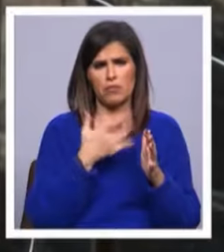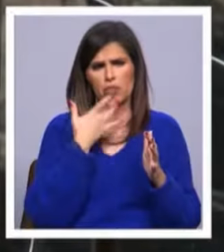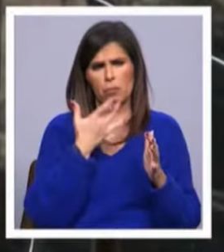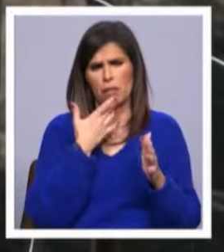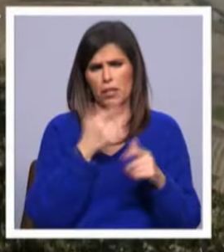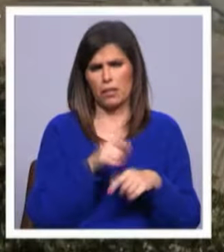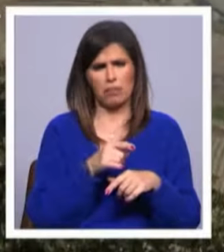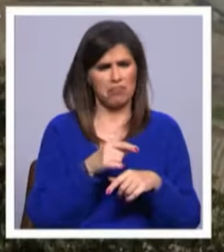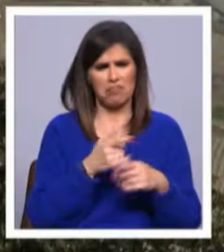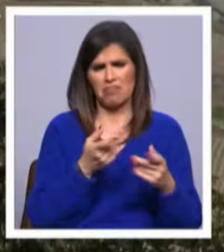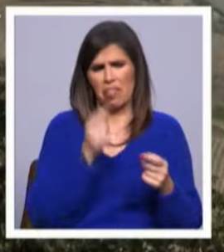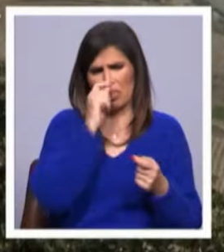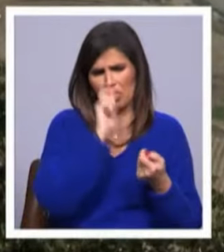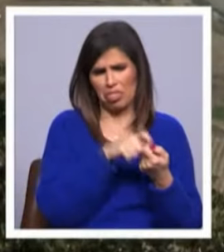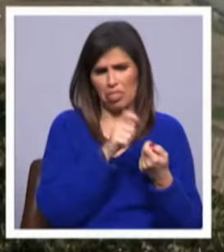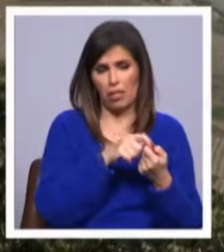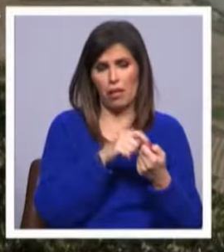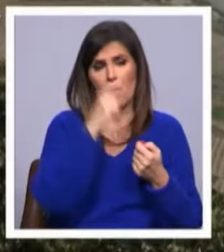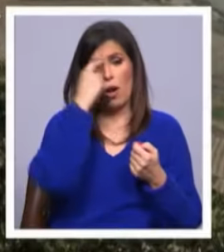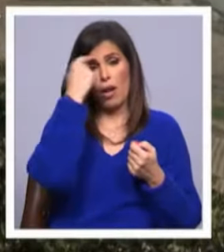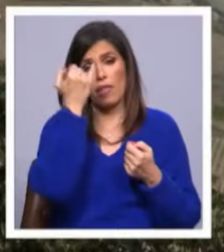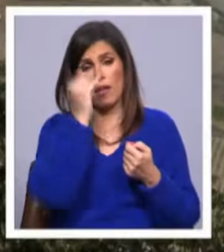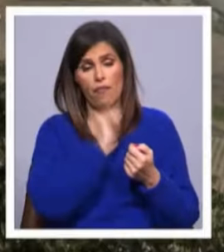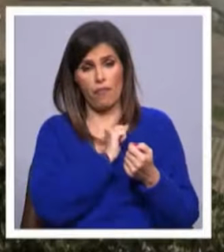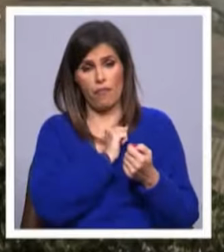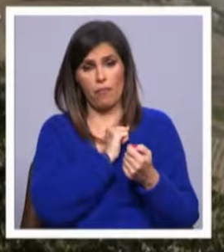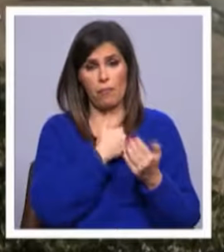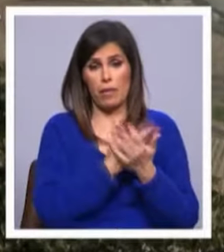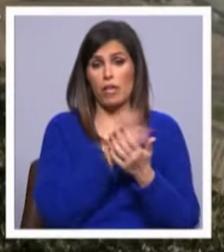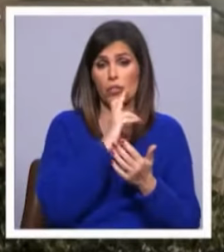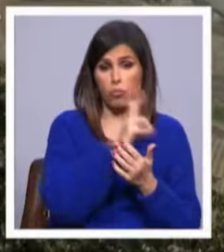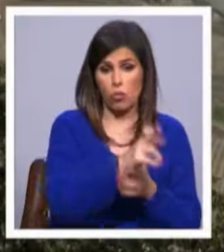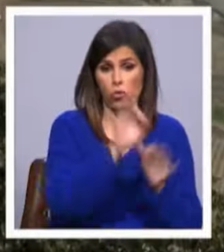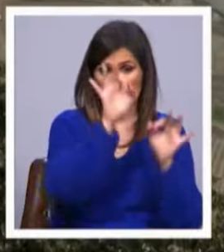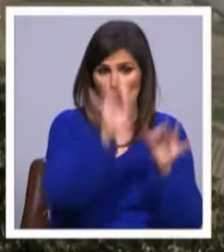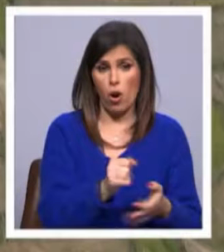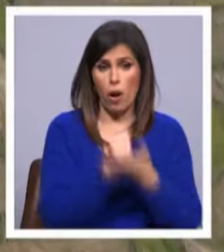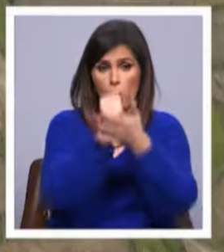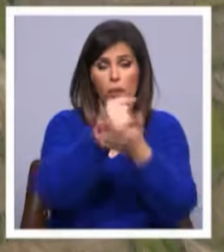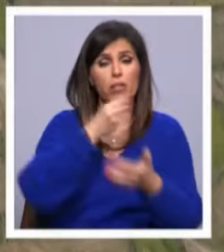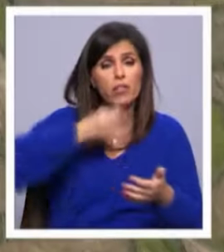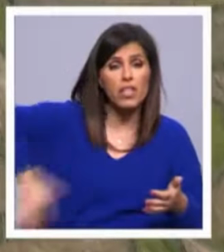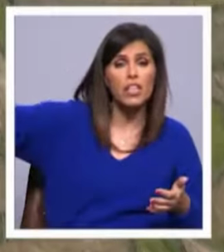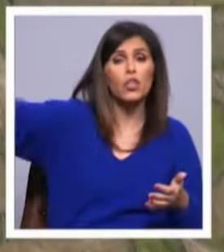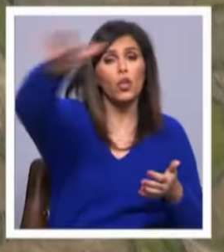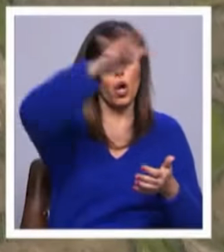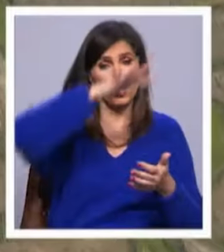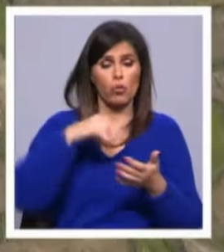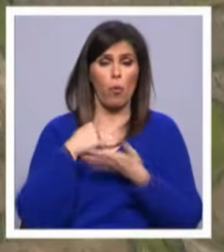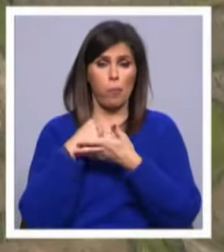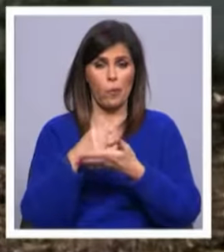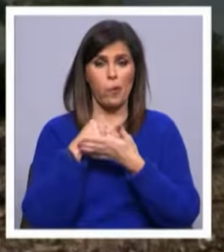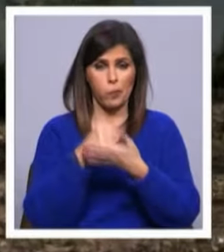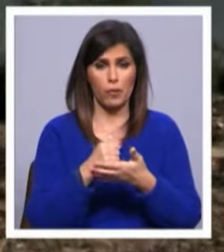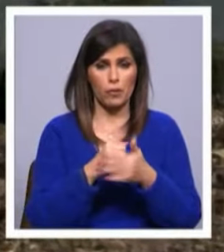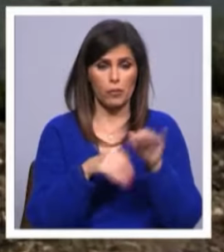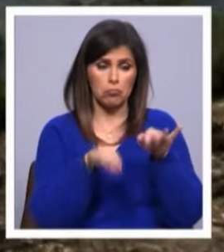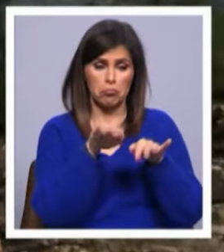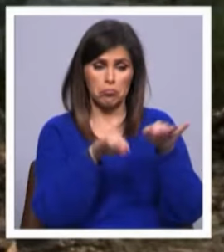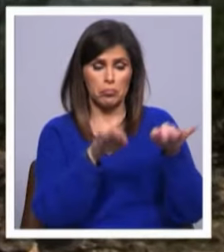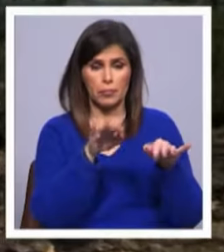coisa ridícula. A minha perspectiva é que, para cobrir completamente o apoio aos territórios vulneráveis com